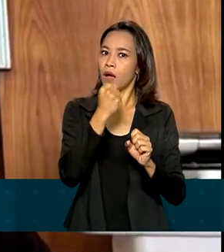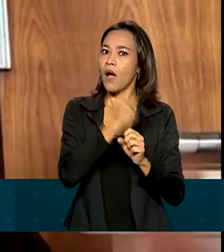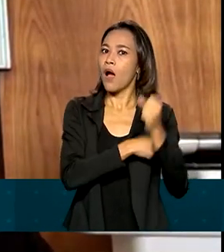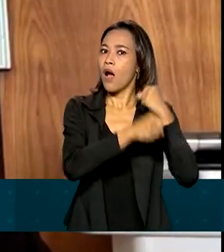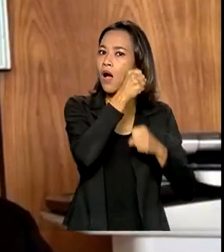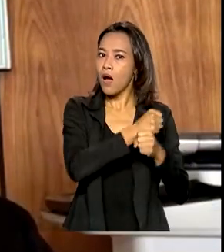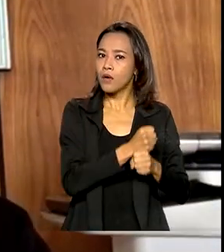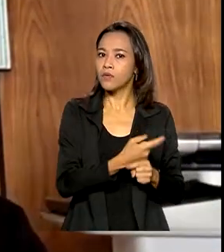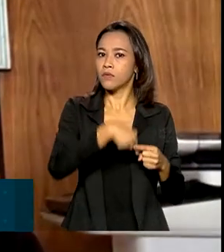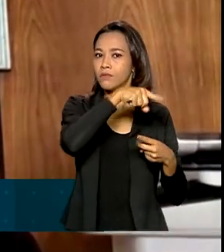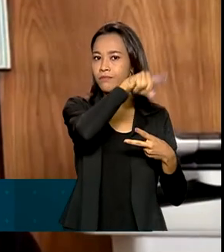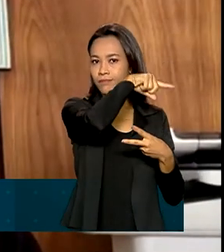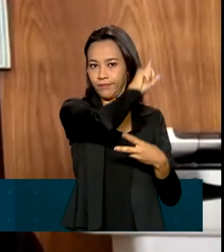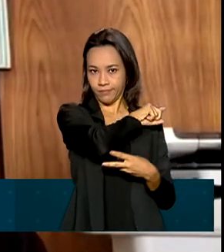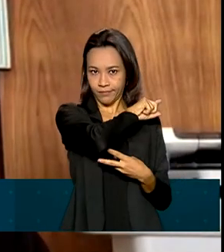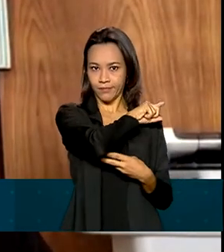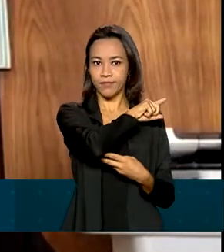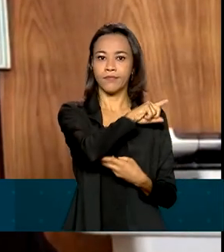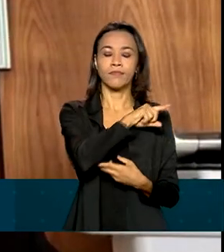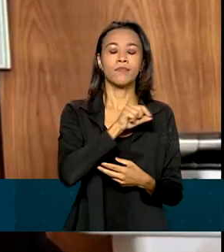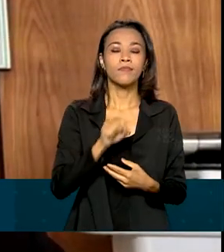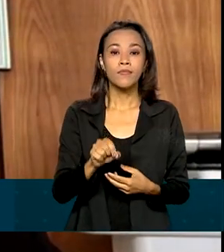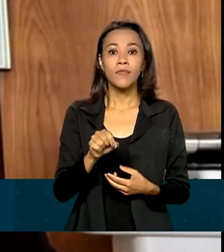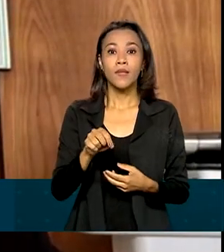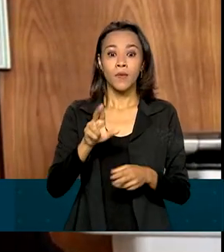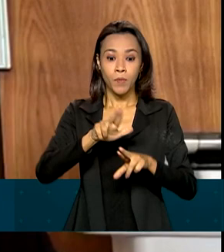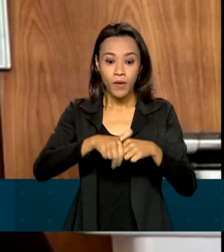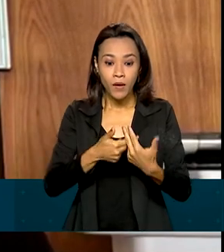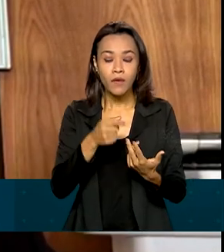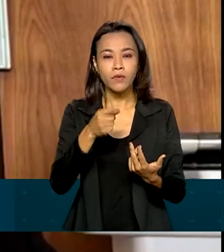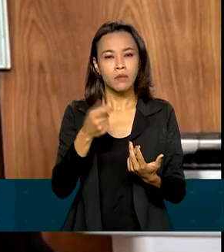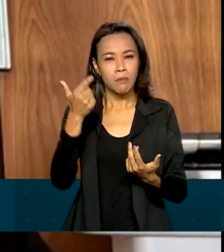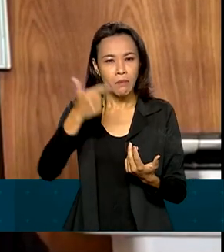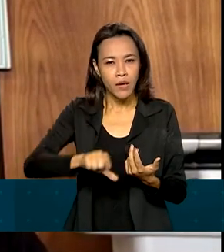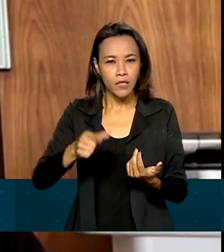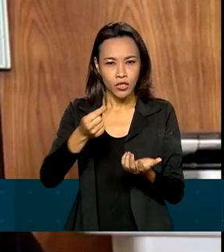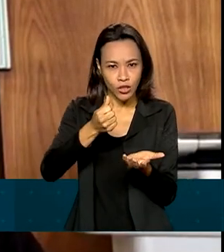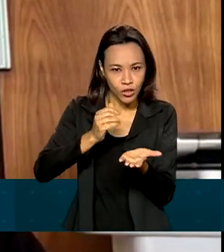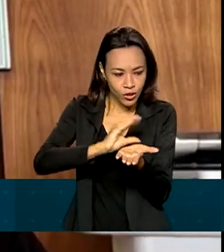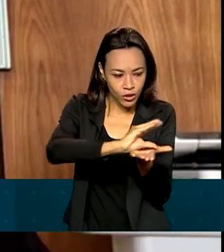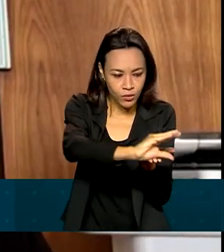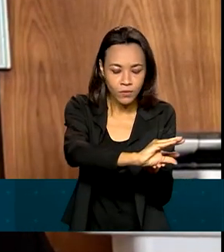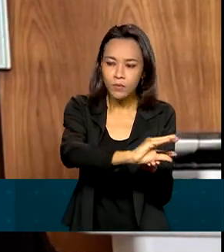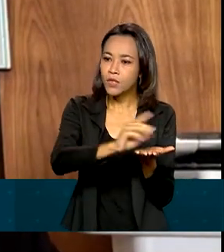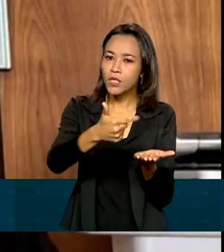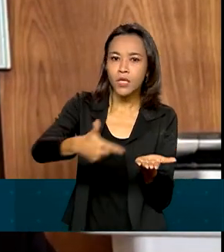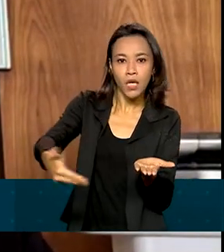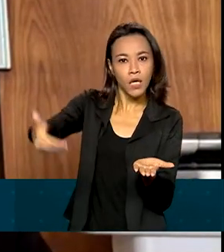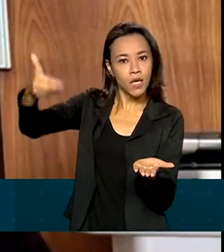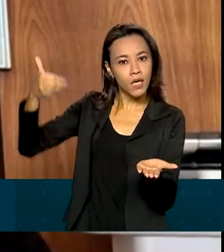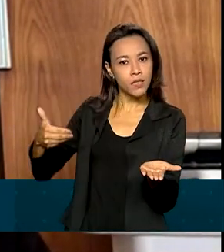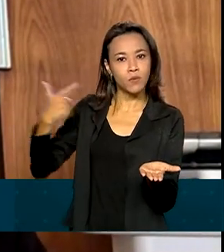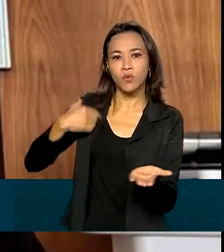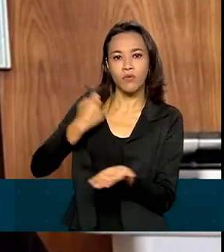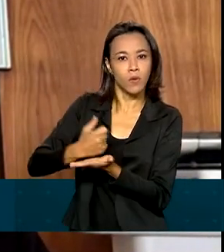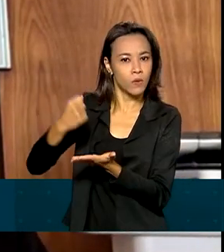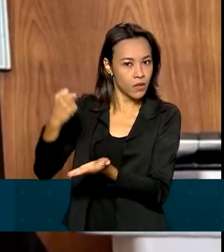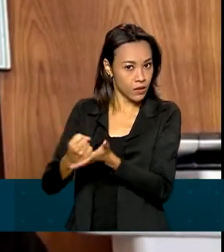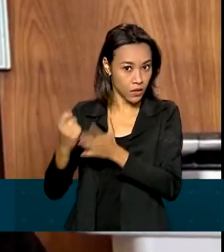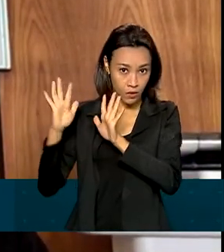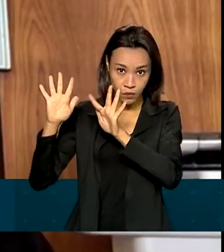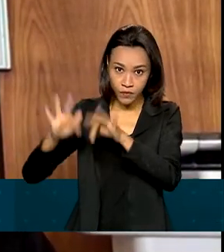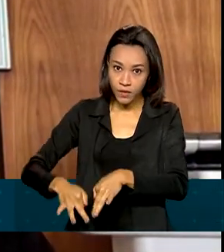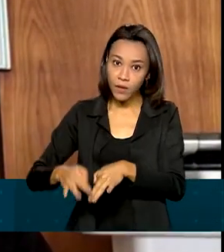um pouco em função de demandas de investimentos que deixaram de ser contratadas no final do plano safra